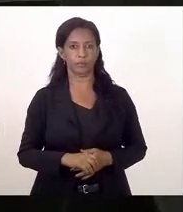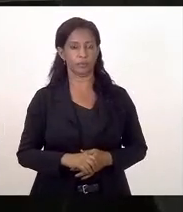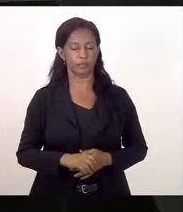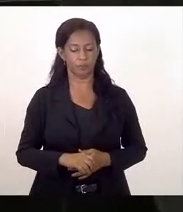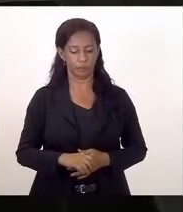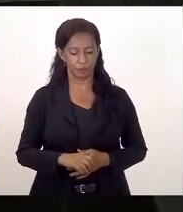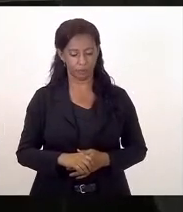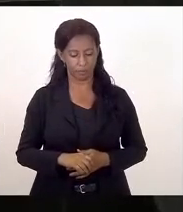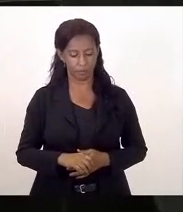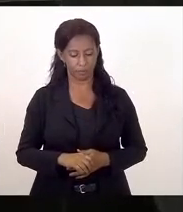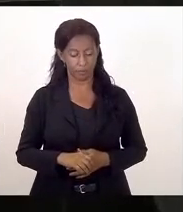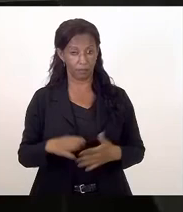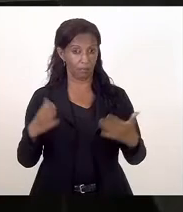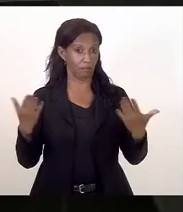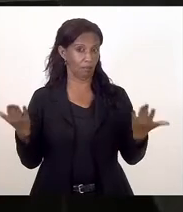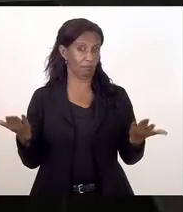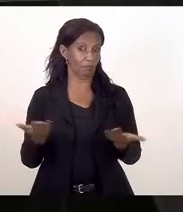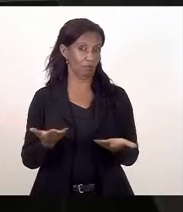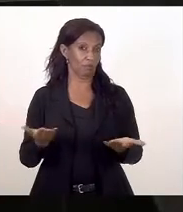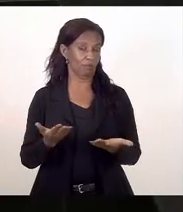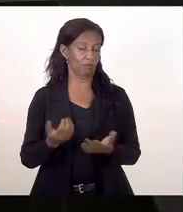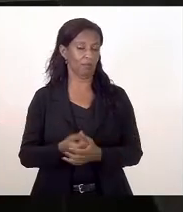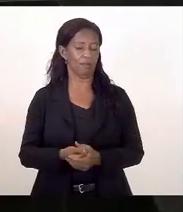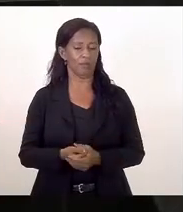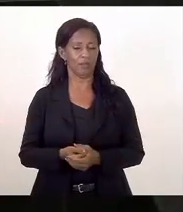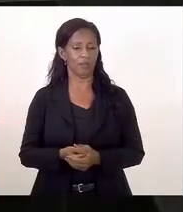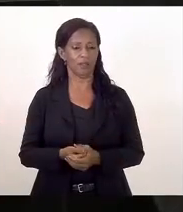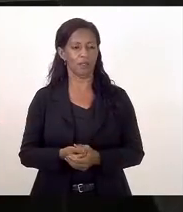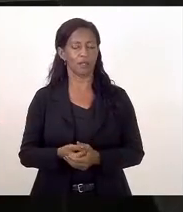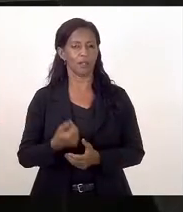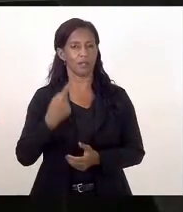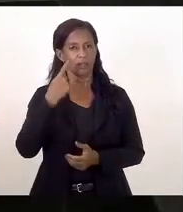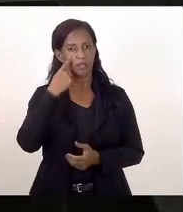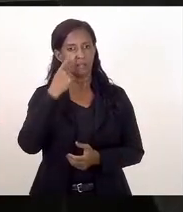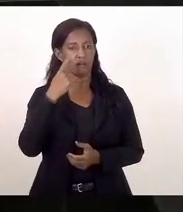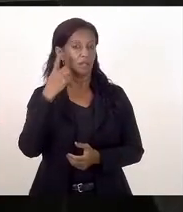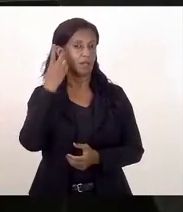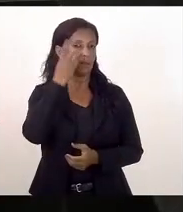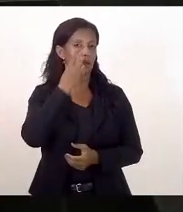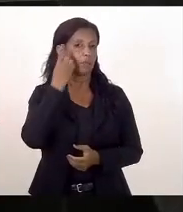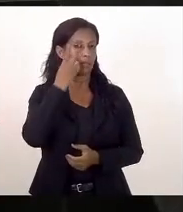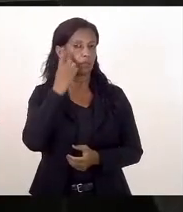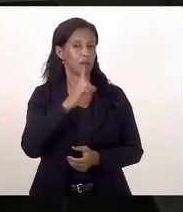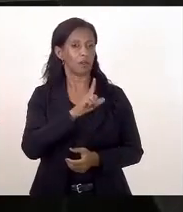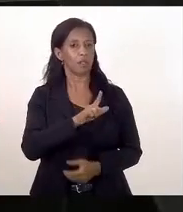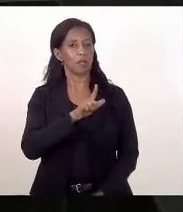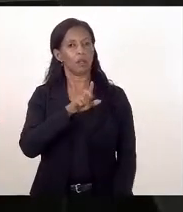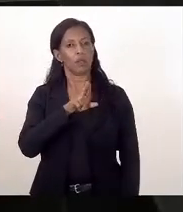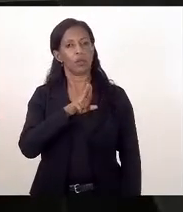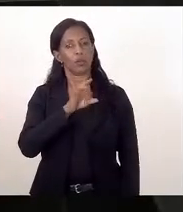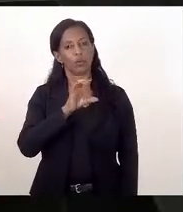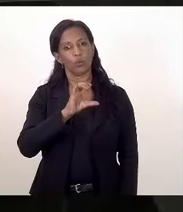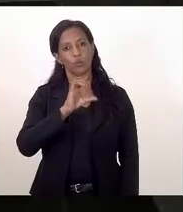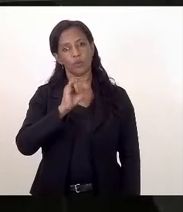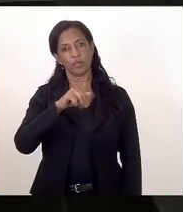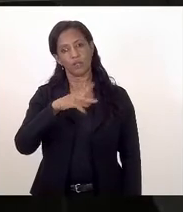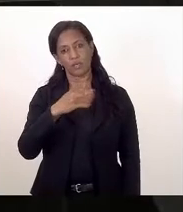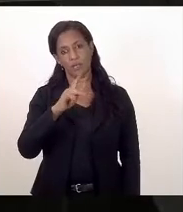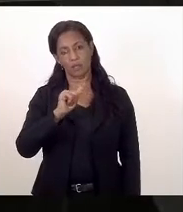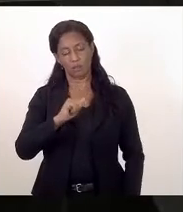Agora mesmo, a deputada Lucinha, a quem